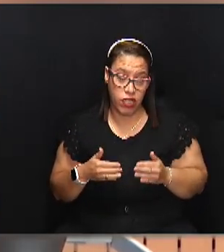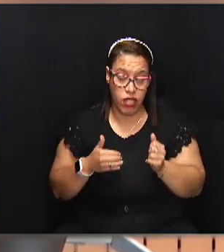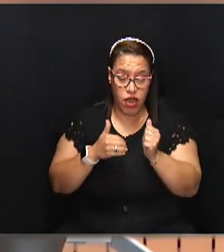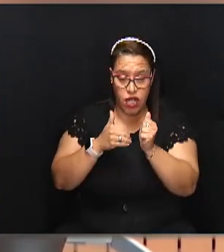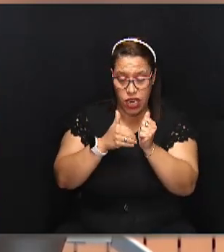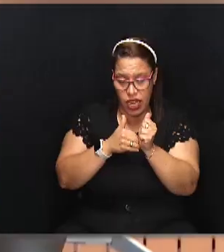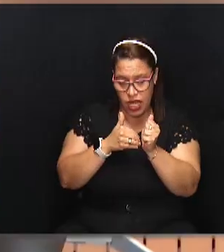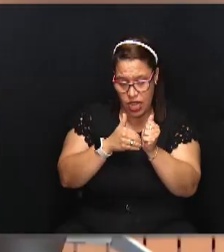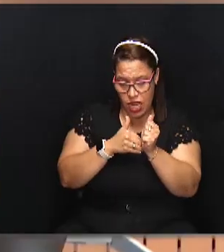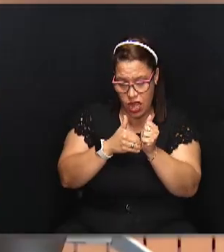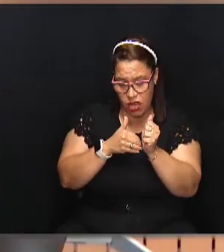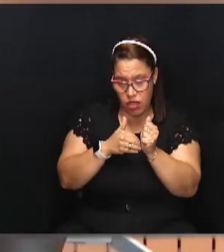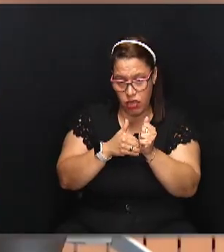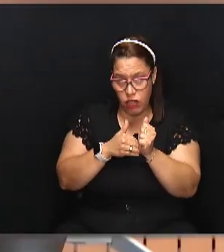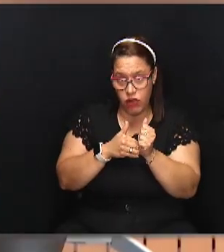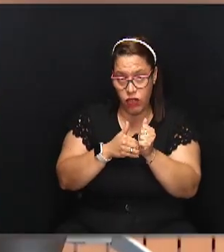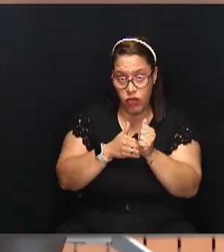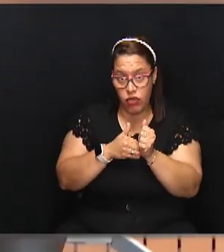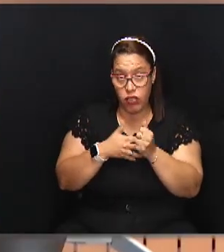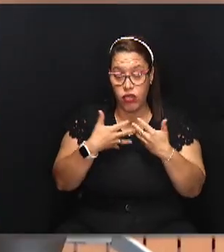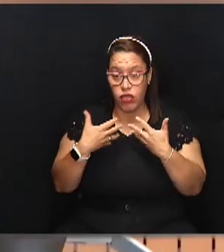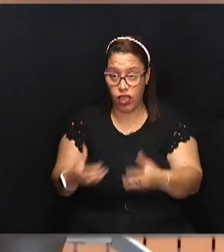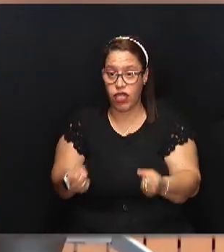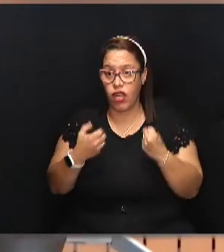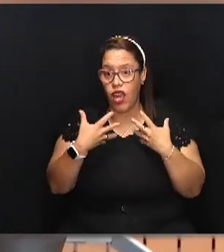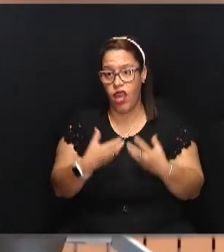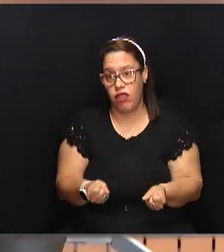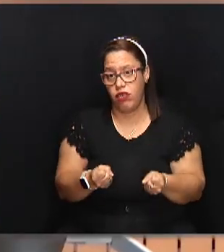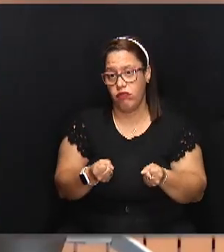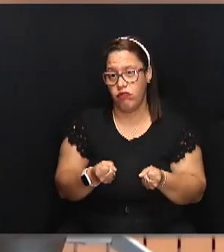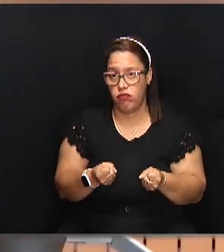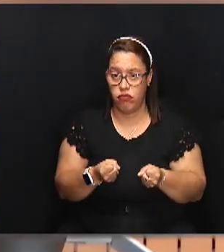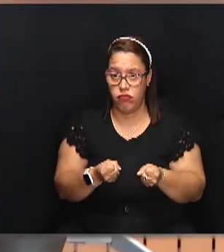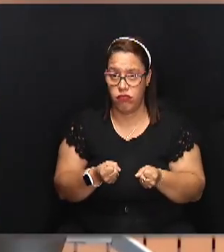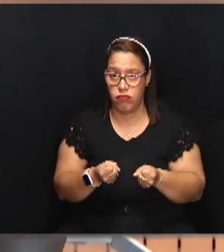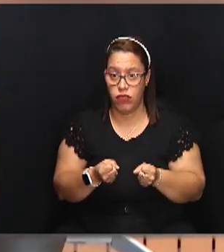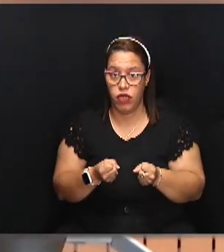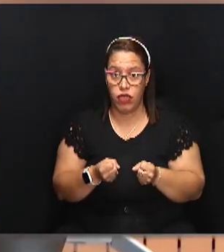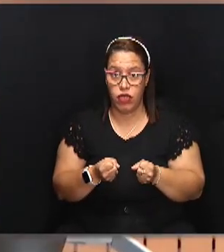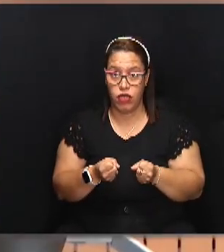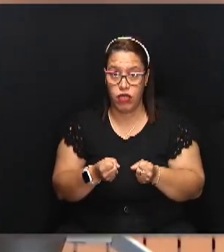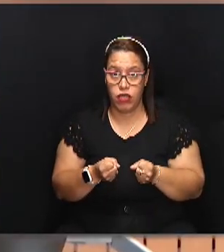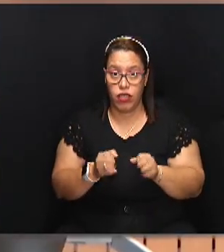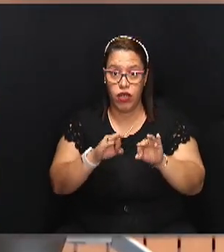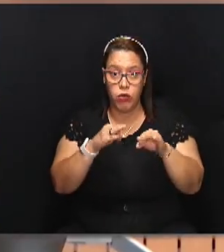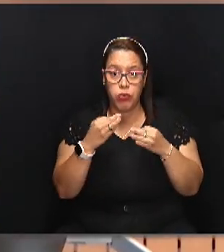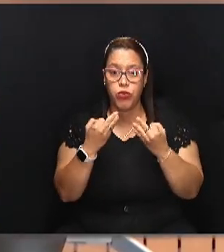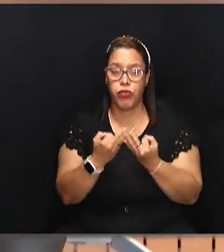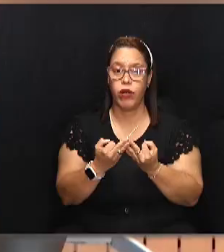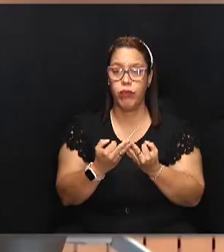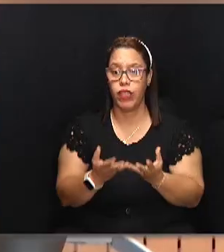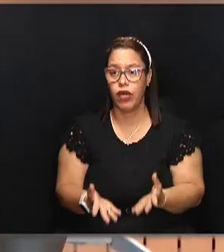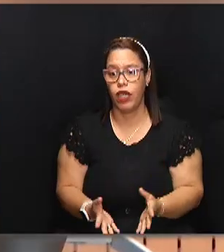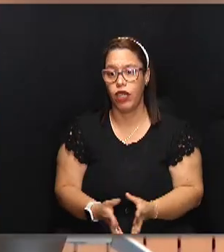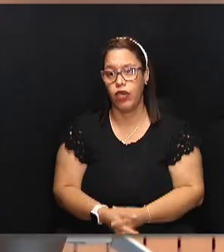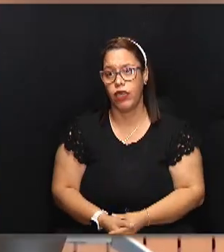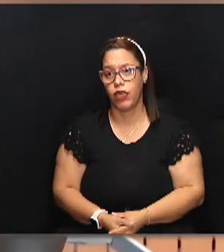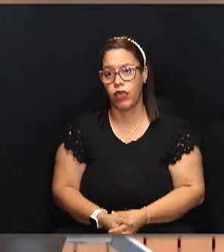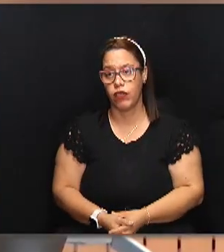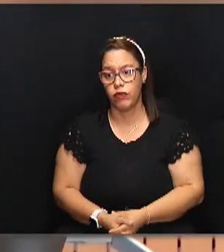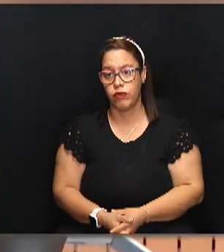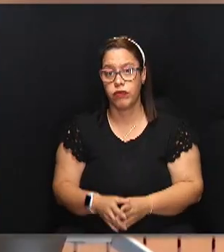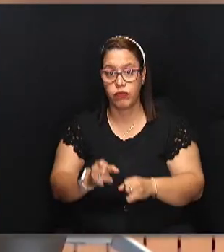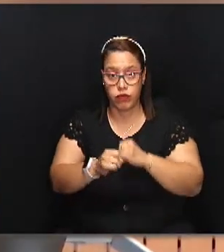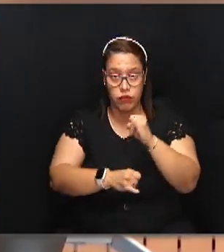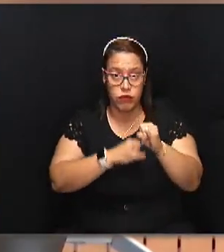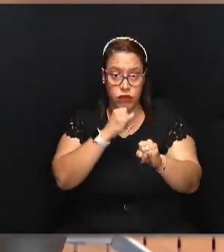velada, mas que tem sido muito consumida e que tem sido muitas vezes explorada por familiares, inclusive, na